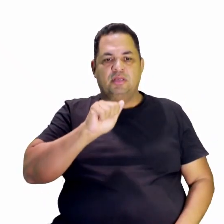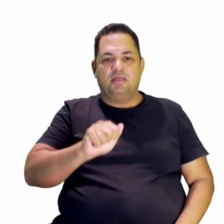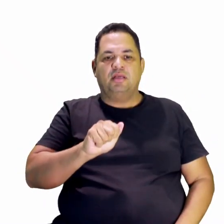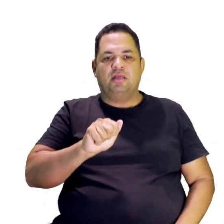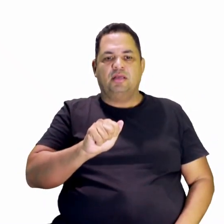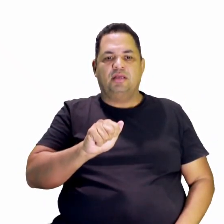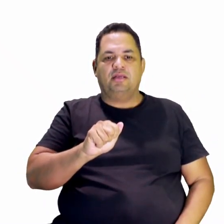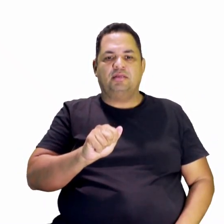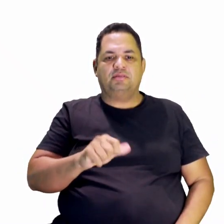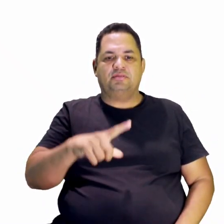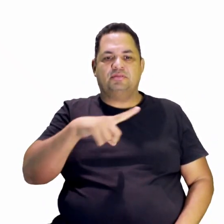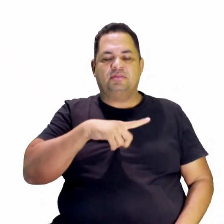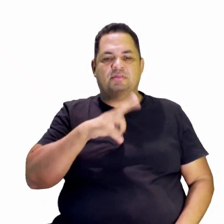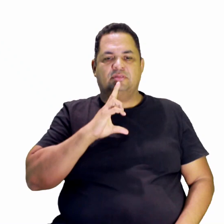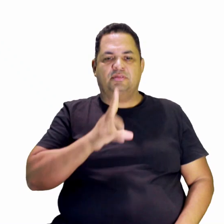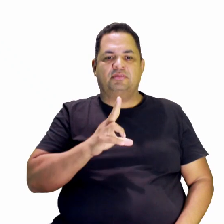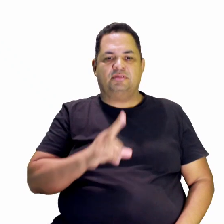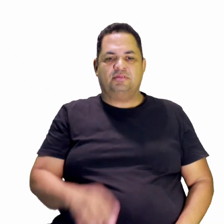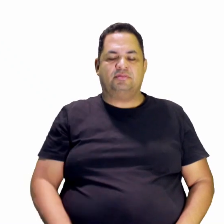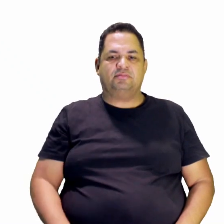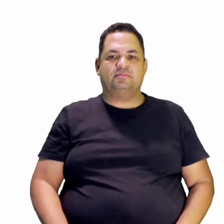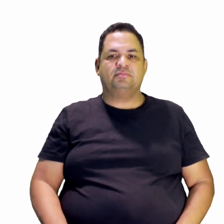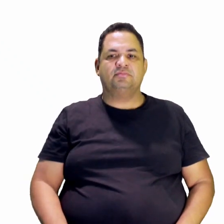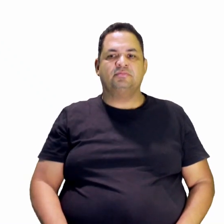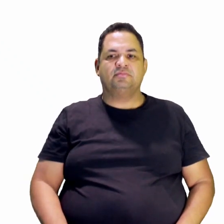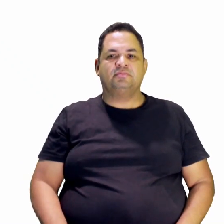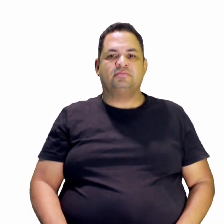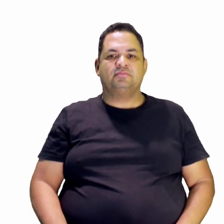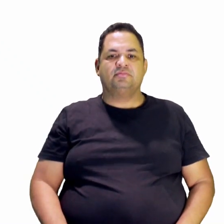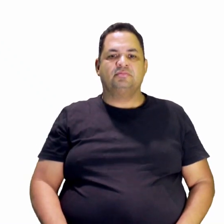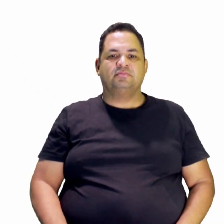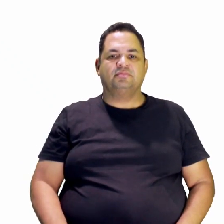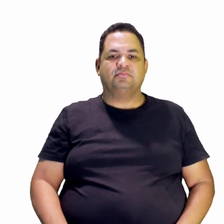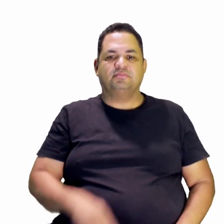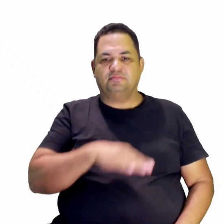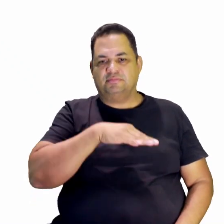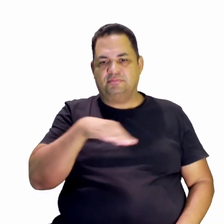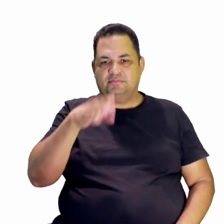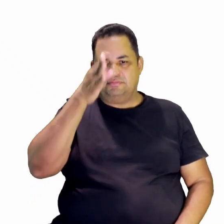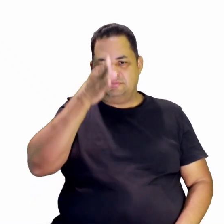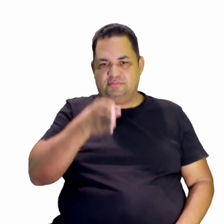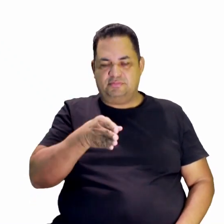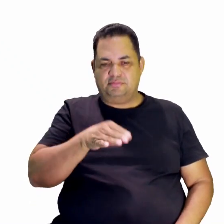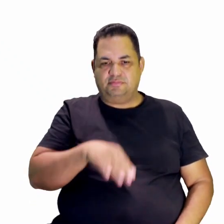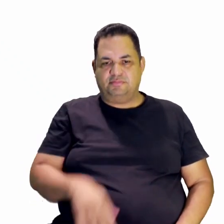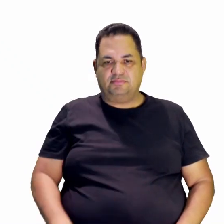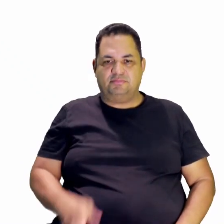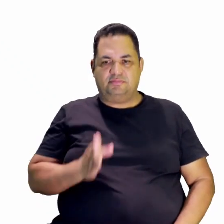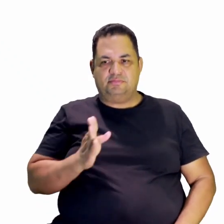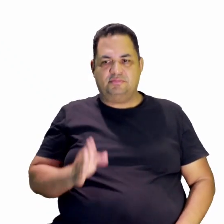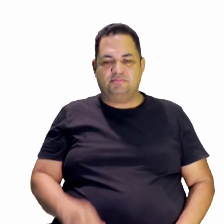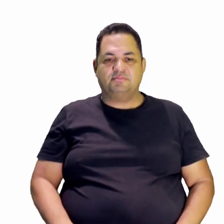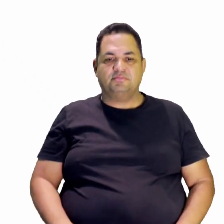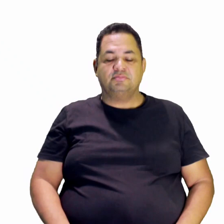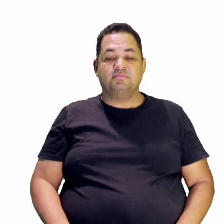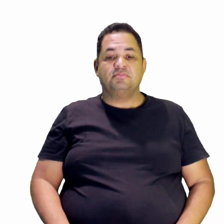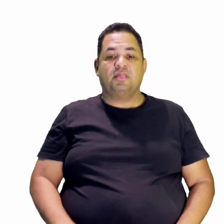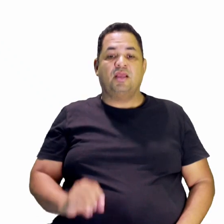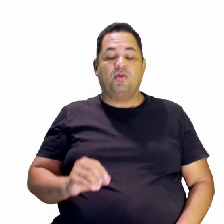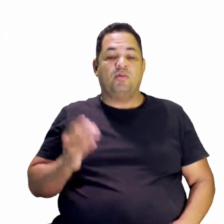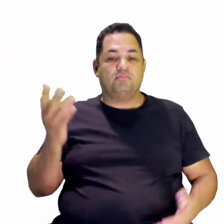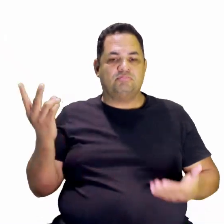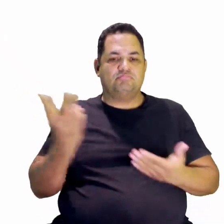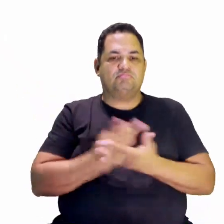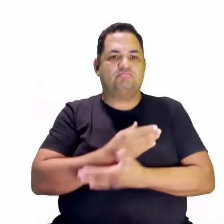na verdade, que tem a mesma direção e sentido da força, né? Então, olha aí, ó, uma situação